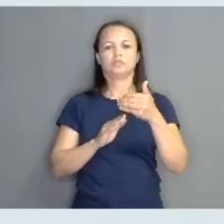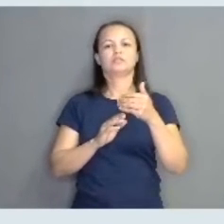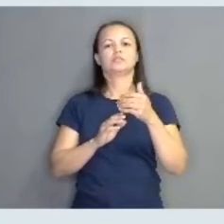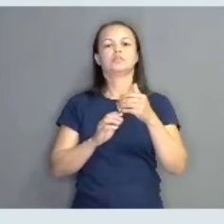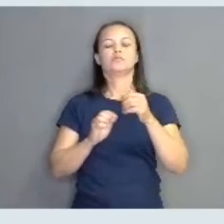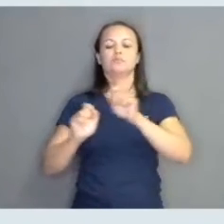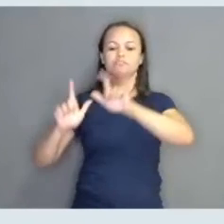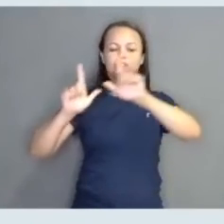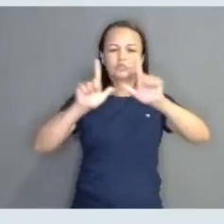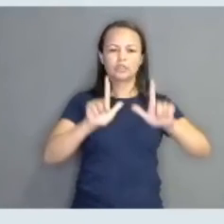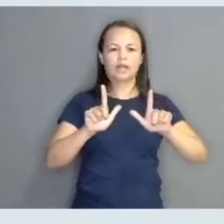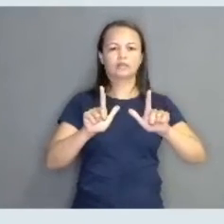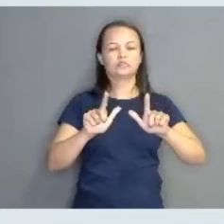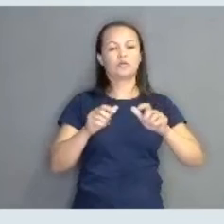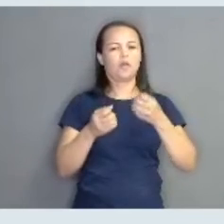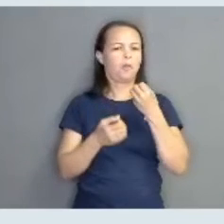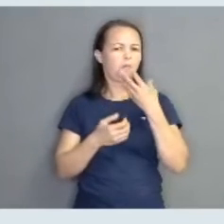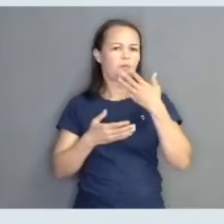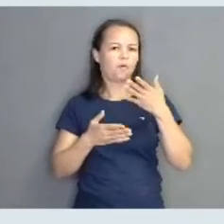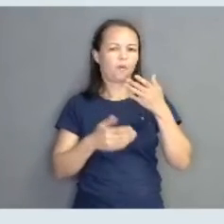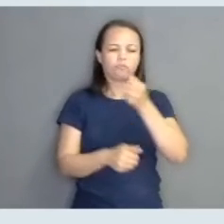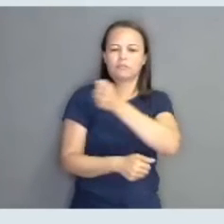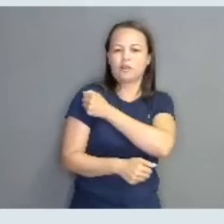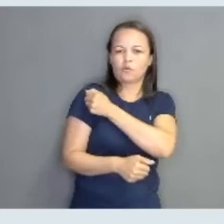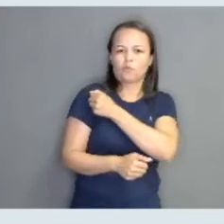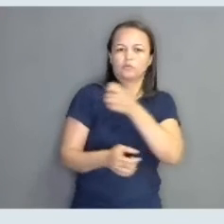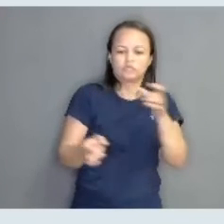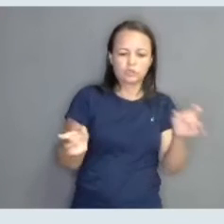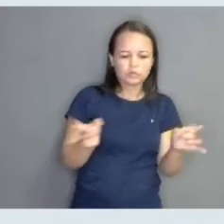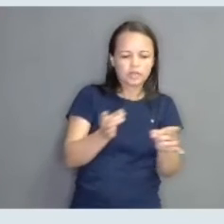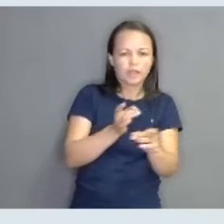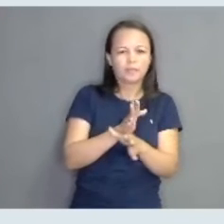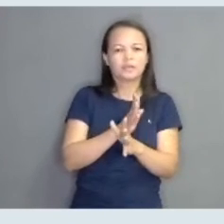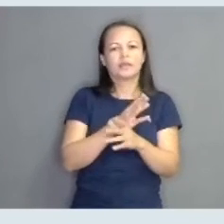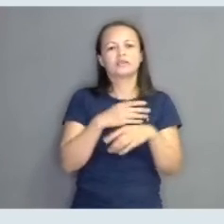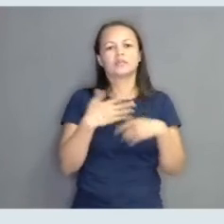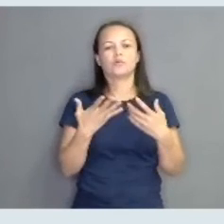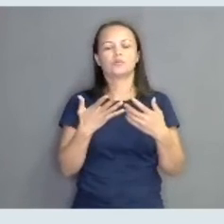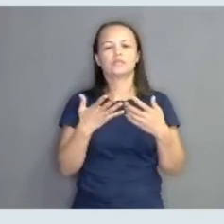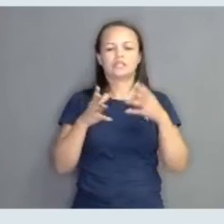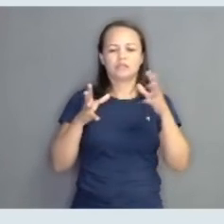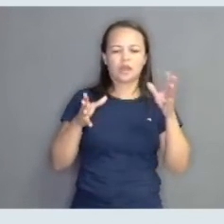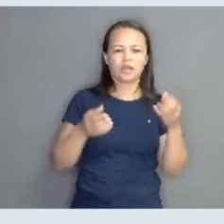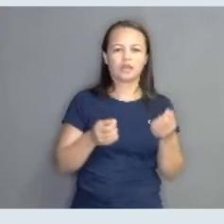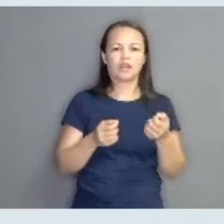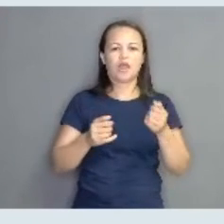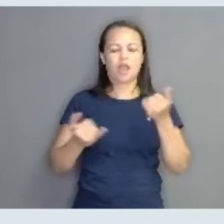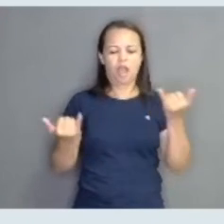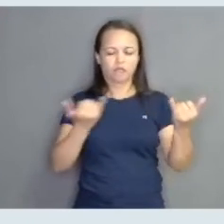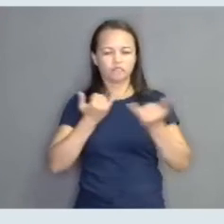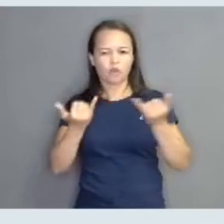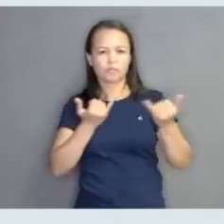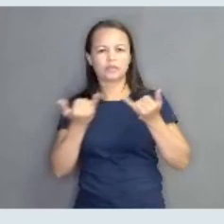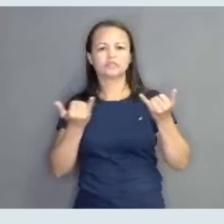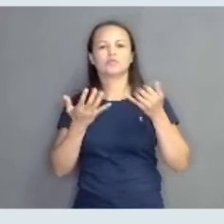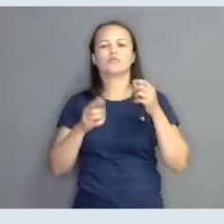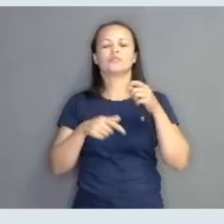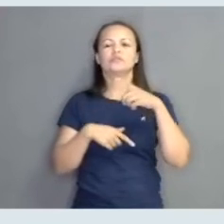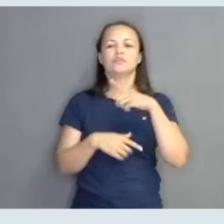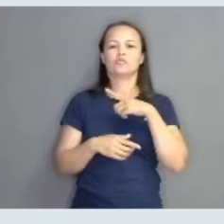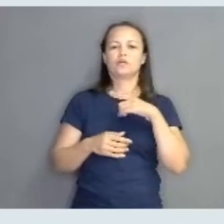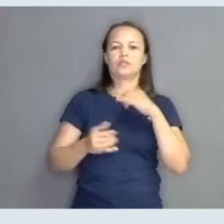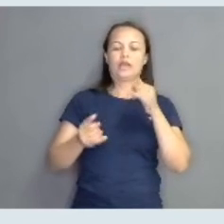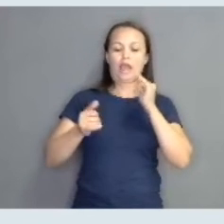pessoal, terminamos então. As informações que vocês viram são colhidas pela internet. Vocês podem perceber também